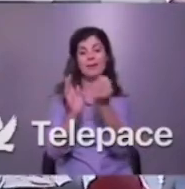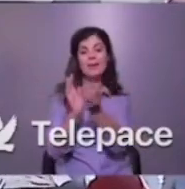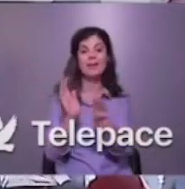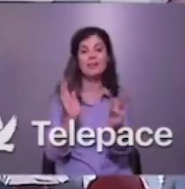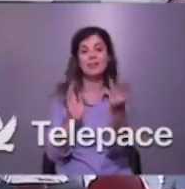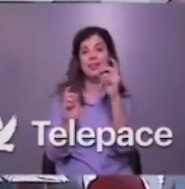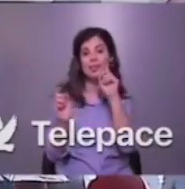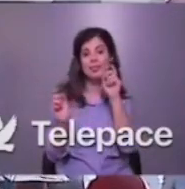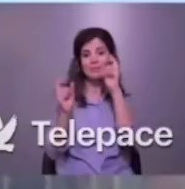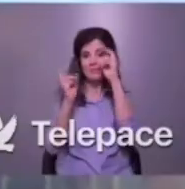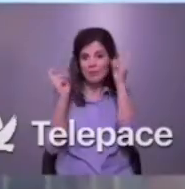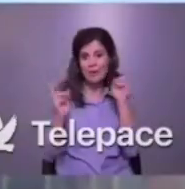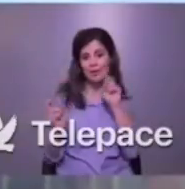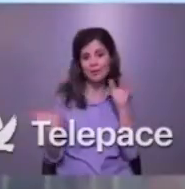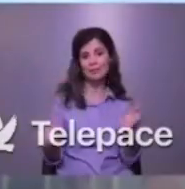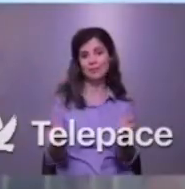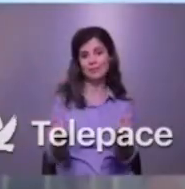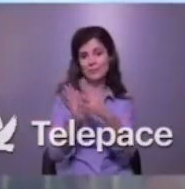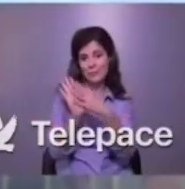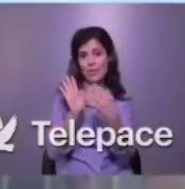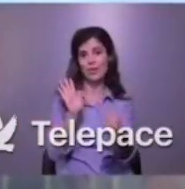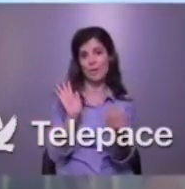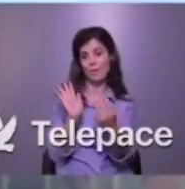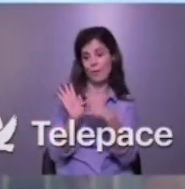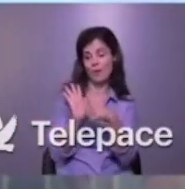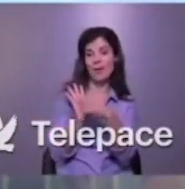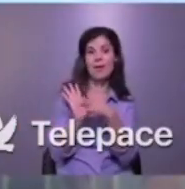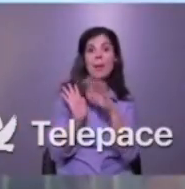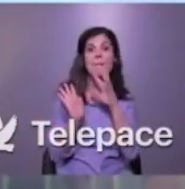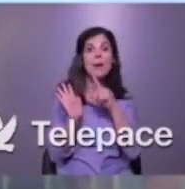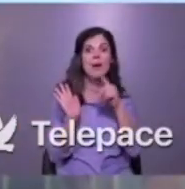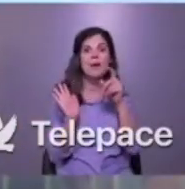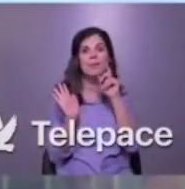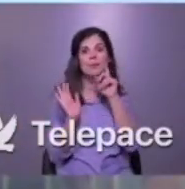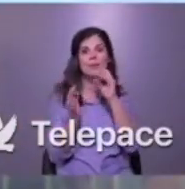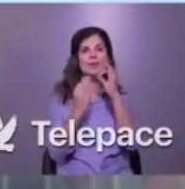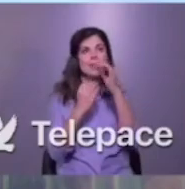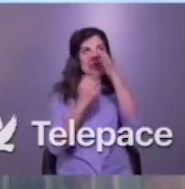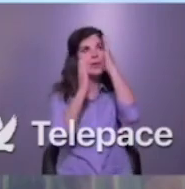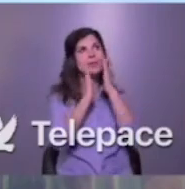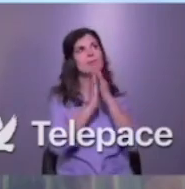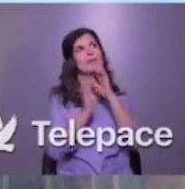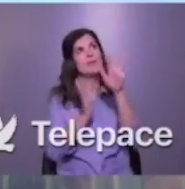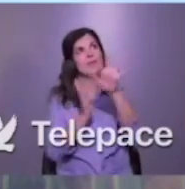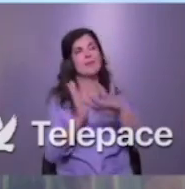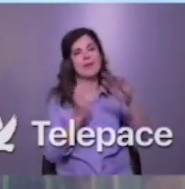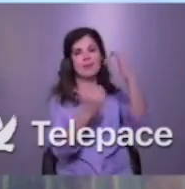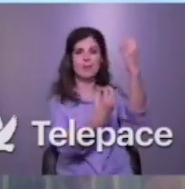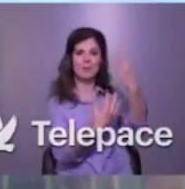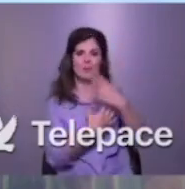pastorinhos. Que assim seja, com a proteção materna de Nossa Senhora de Fátima.